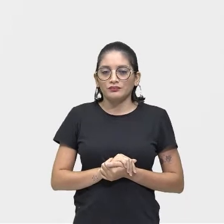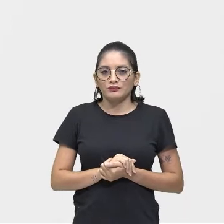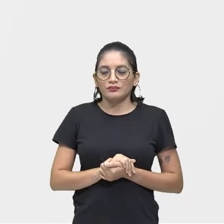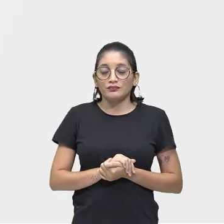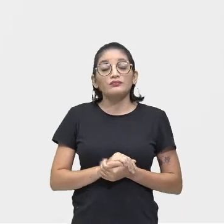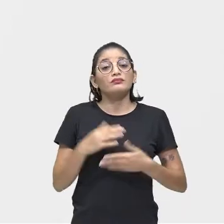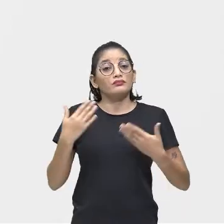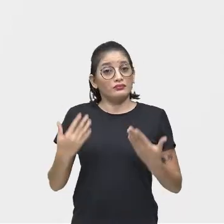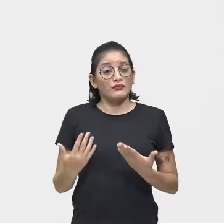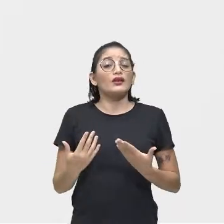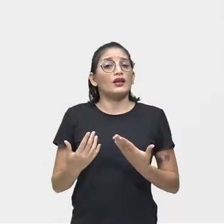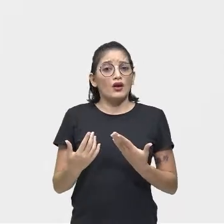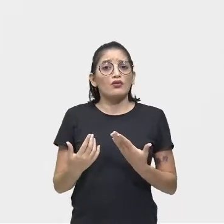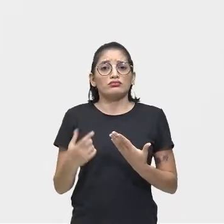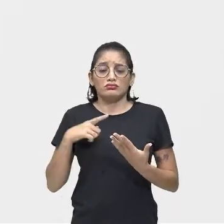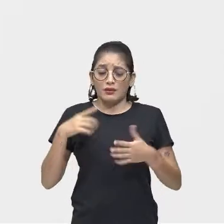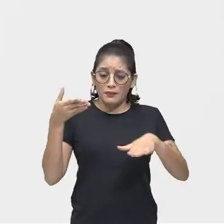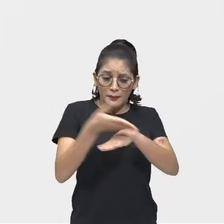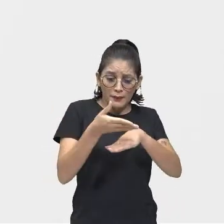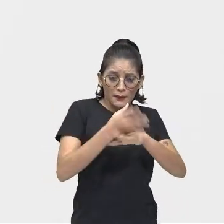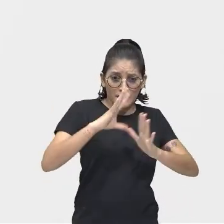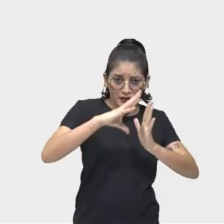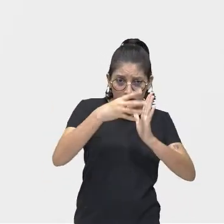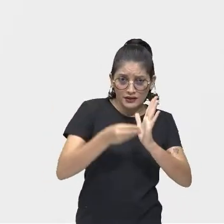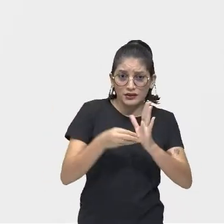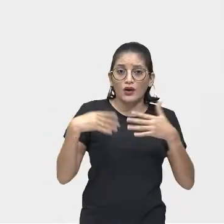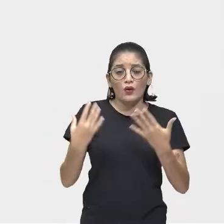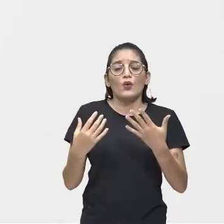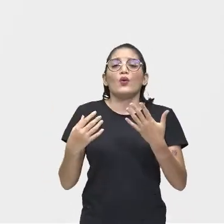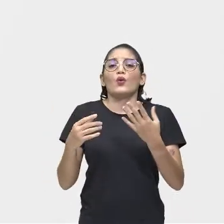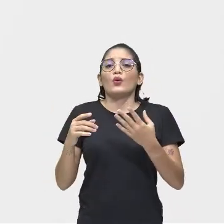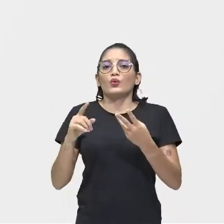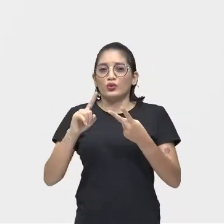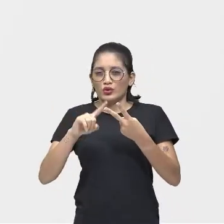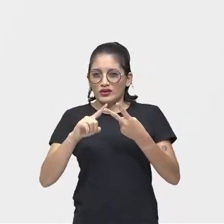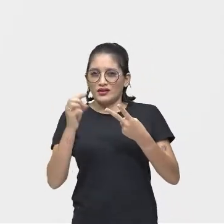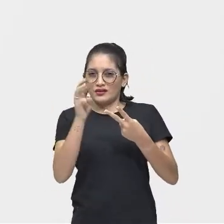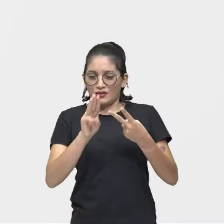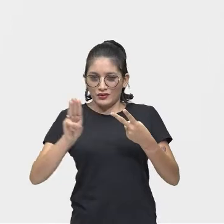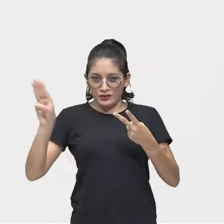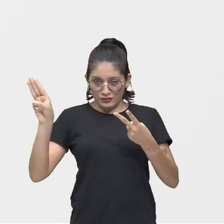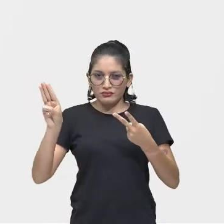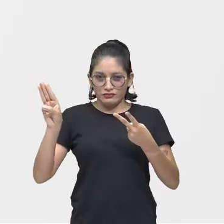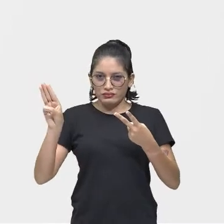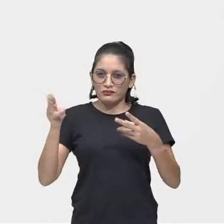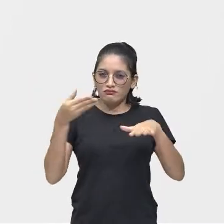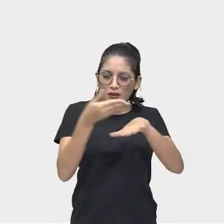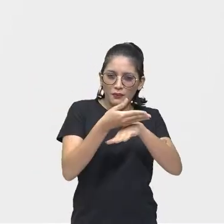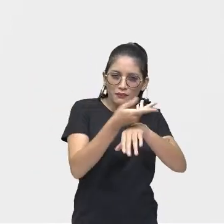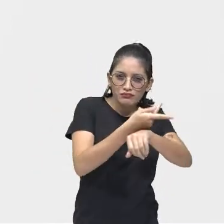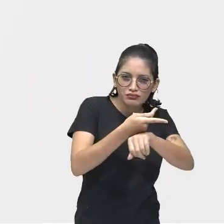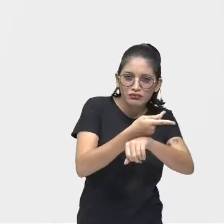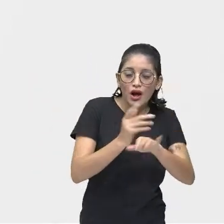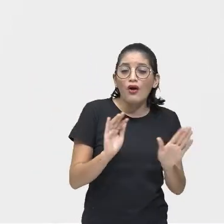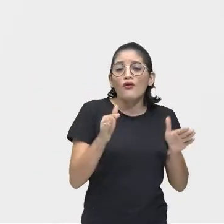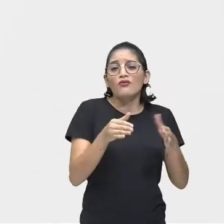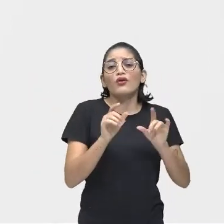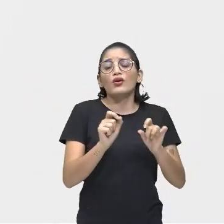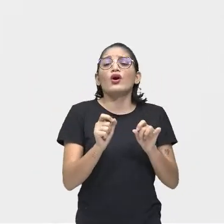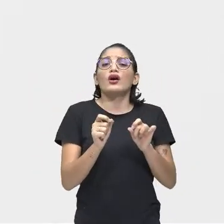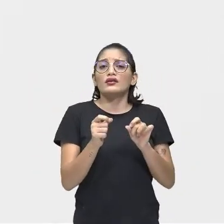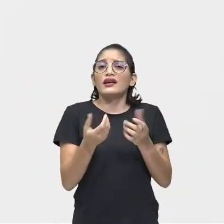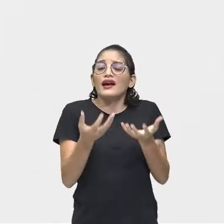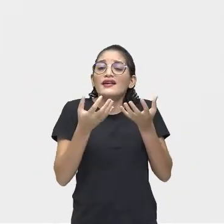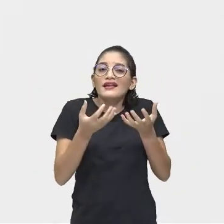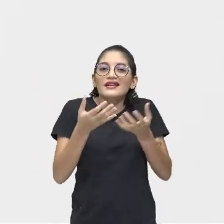Ao estabelecerem-se na Amazônia, os bandeirantes, também eram chamadas expedições bandeirantes, focaram na exploração das